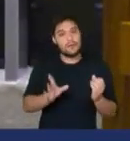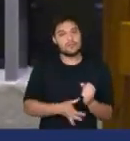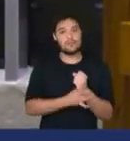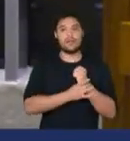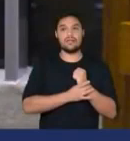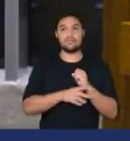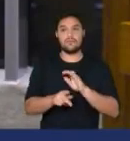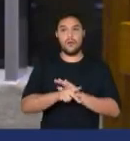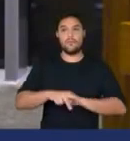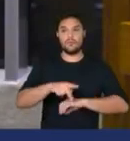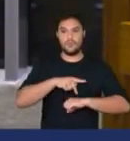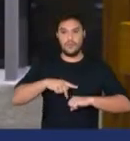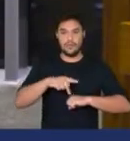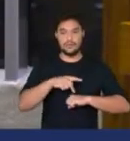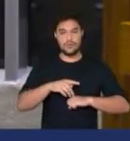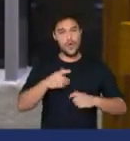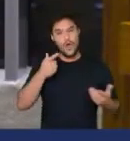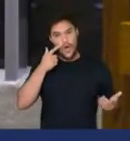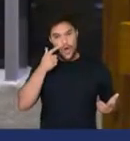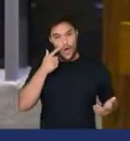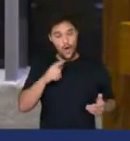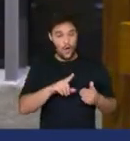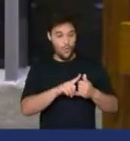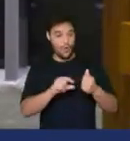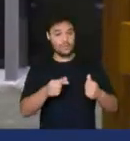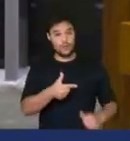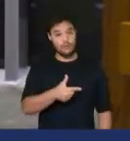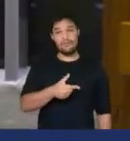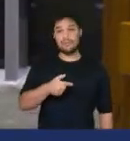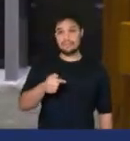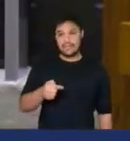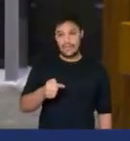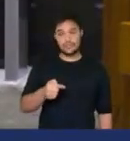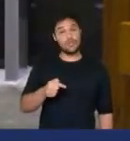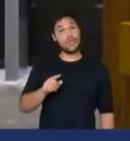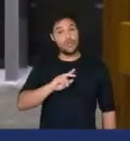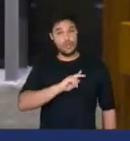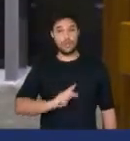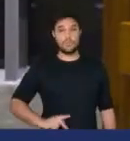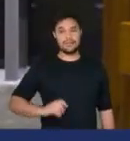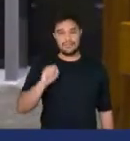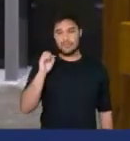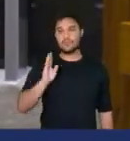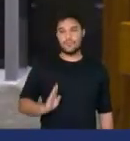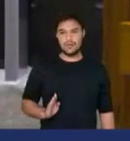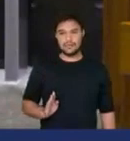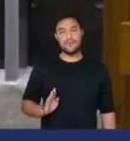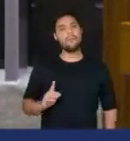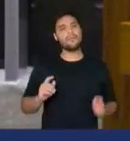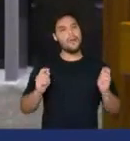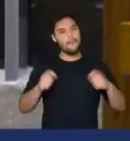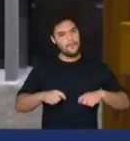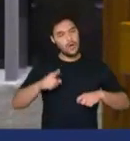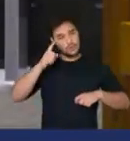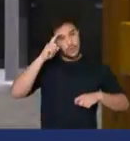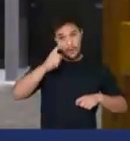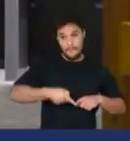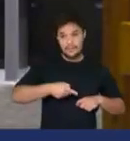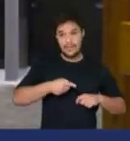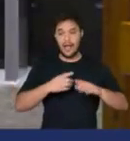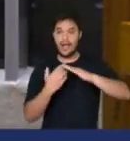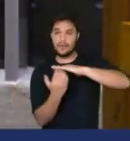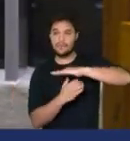segurança nacional. Pois bem, basta usar o artigo 27, que o presidente da República pode